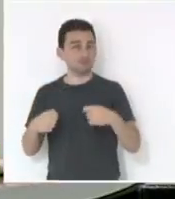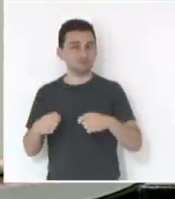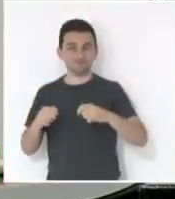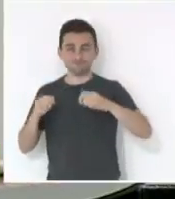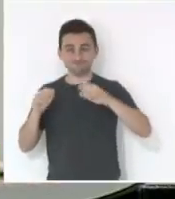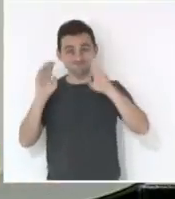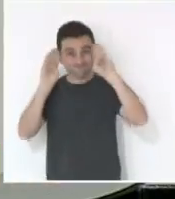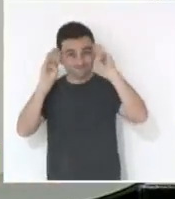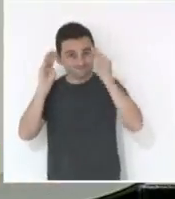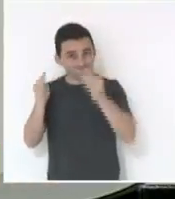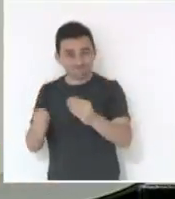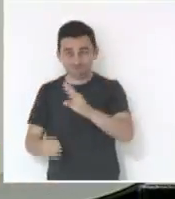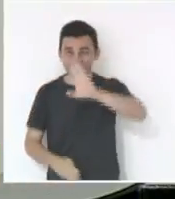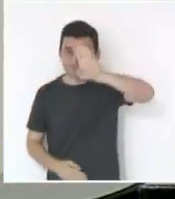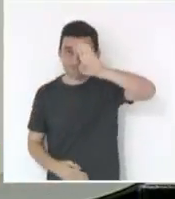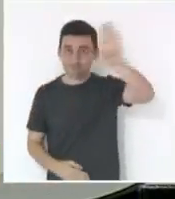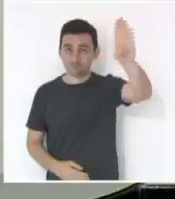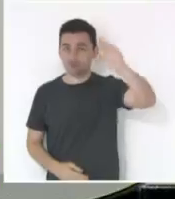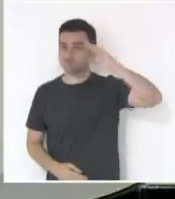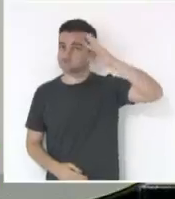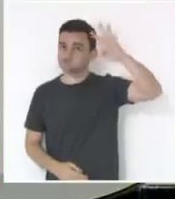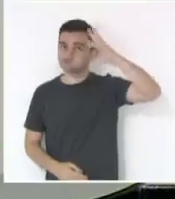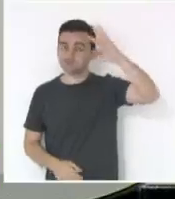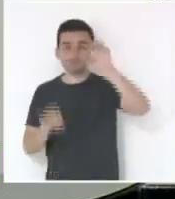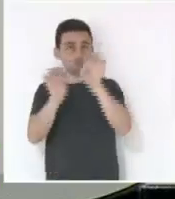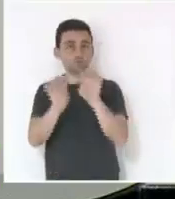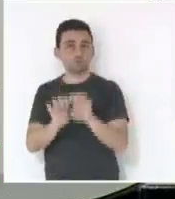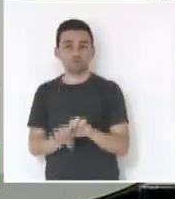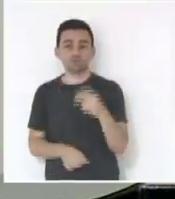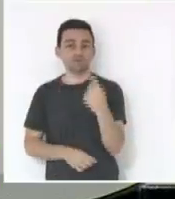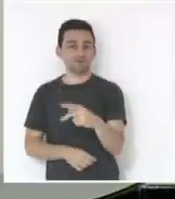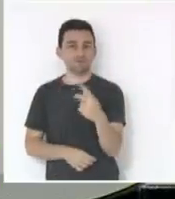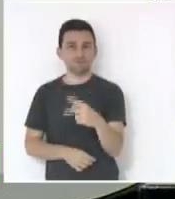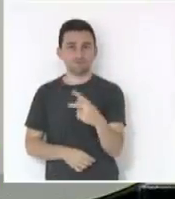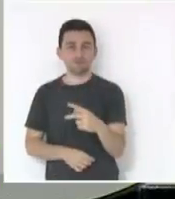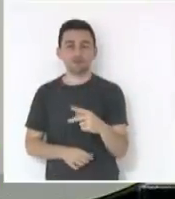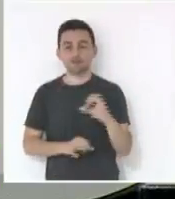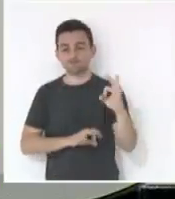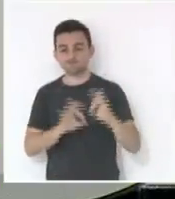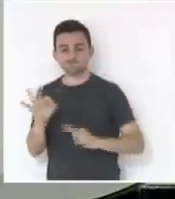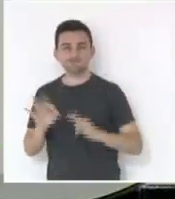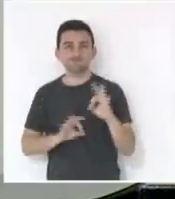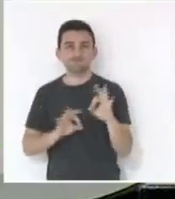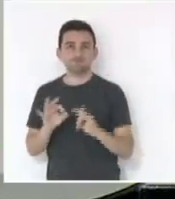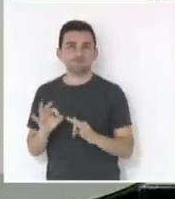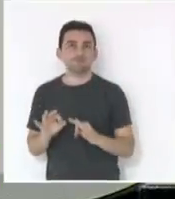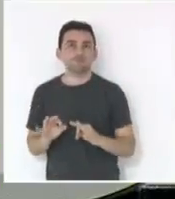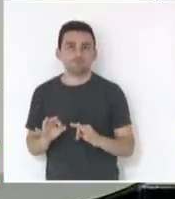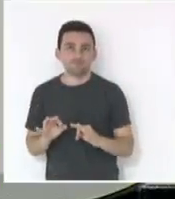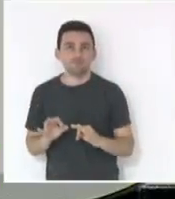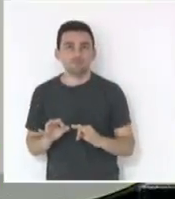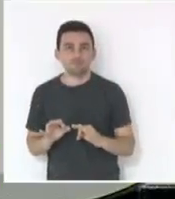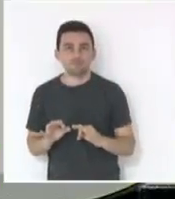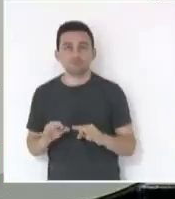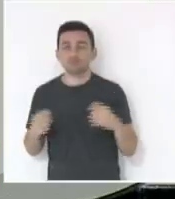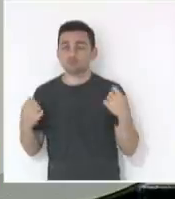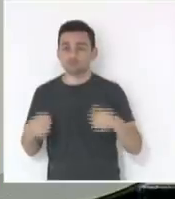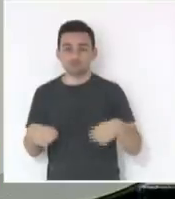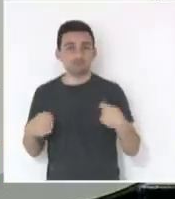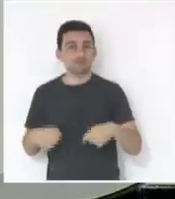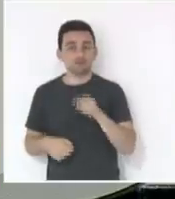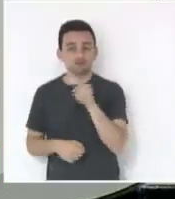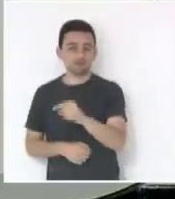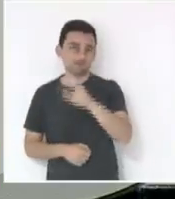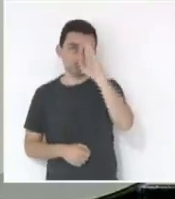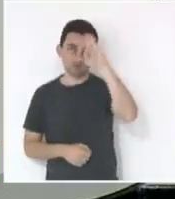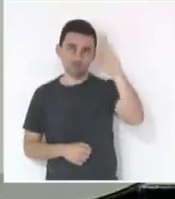fundamental para ser repensada na sua estrutura, para ser, de fato, colocada como uma prioridade. Ontem